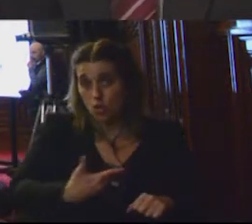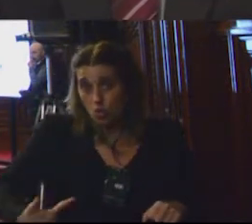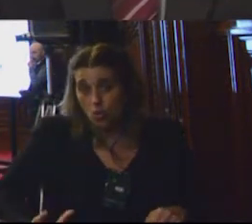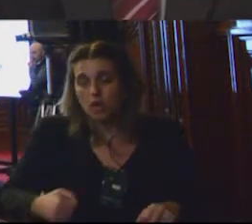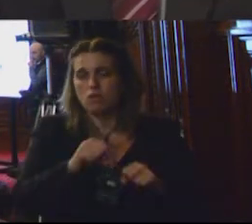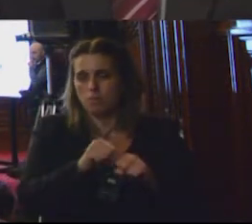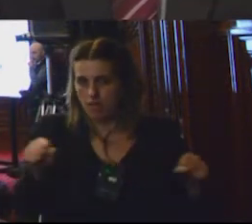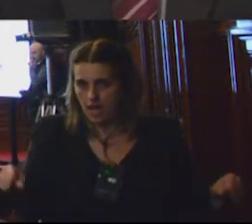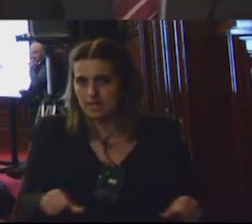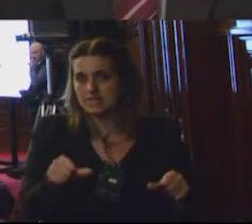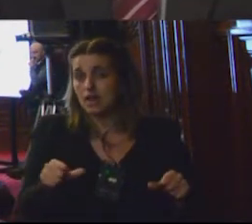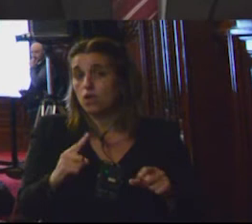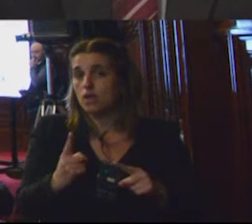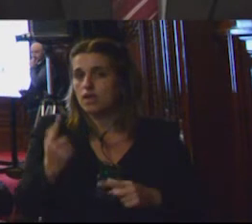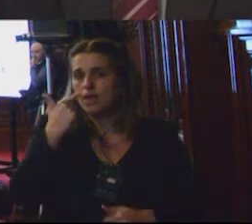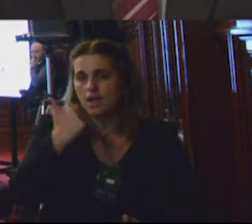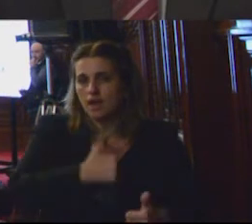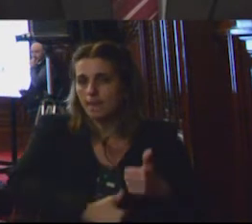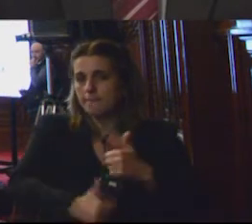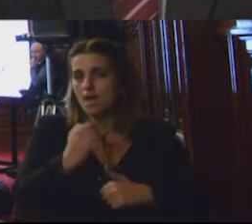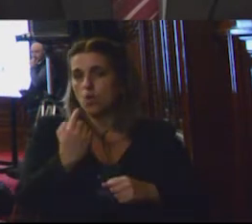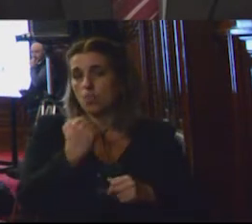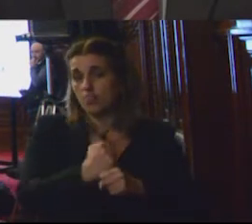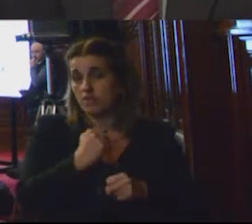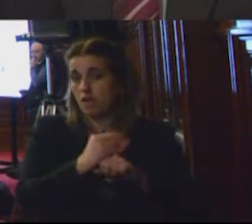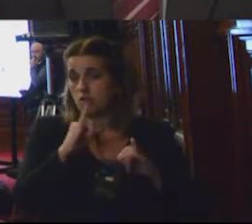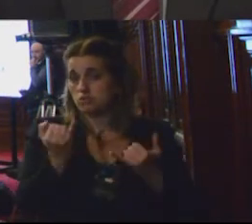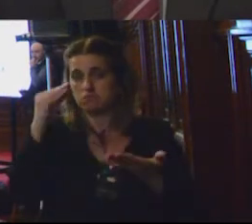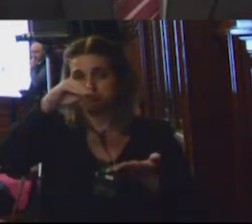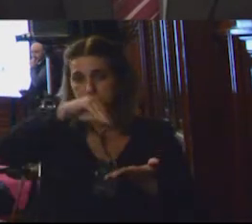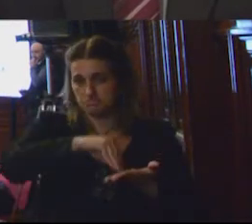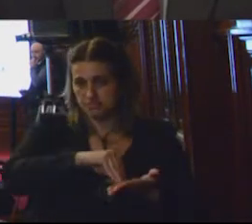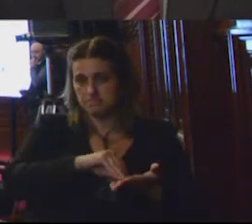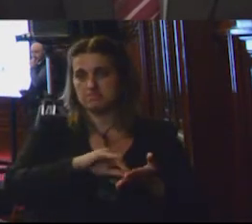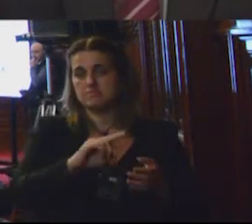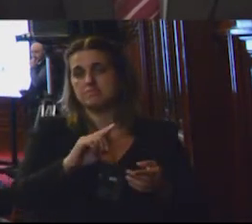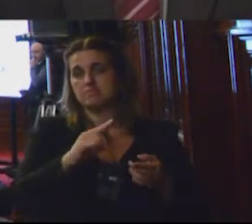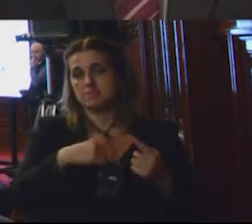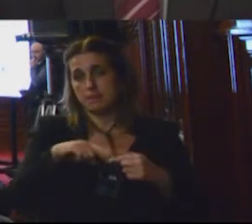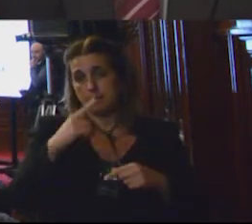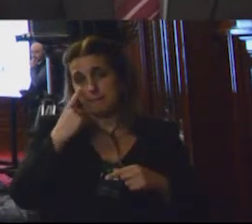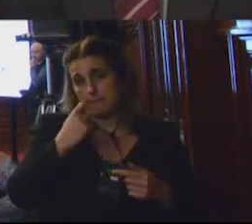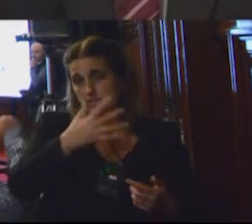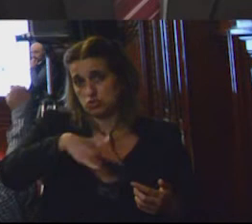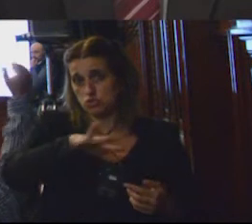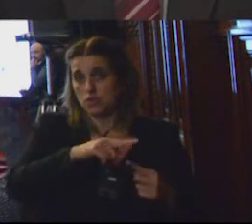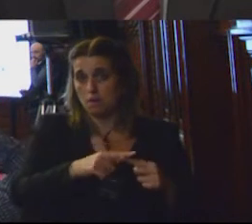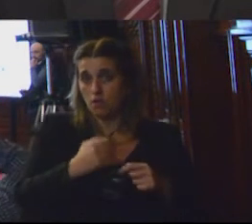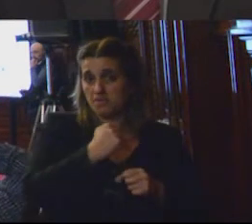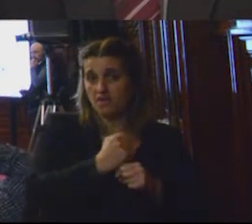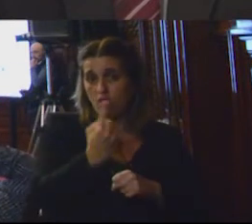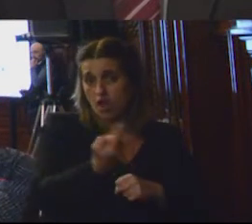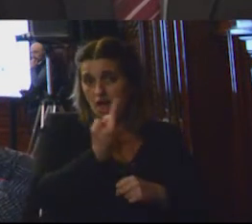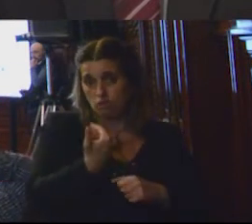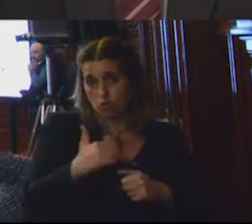com registro, trabalhador com carteira assinada, trabalhadores com contrato por trabalhadores autônomos ao longo